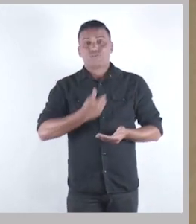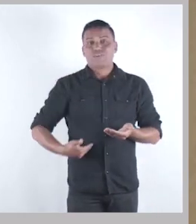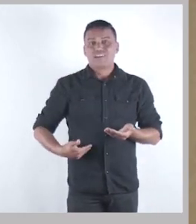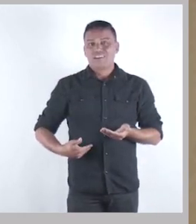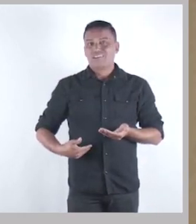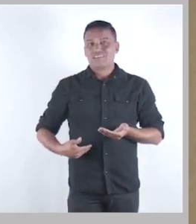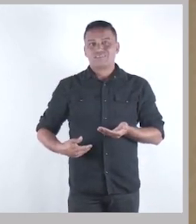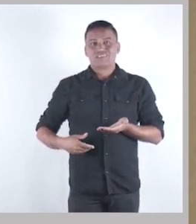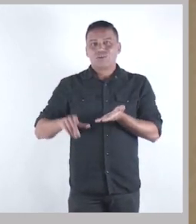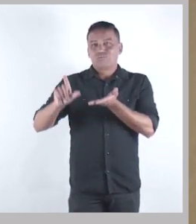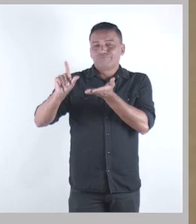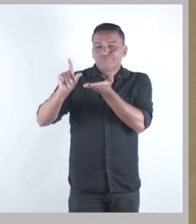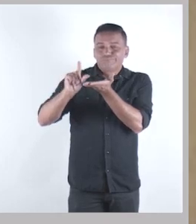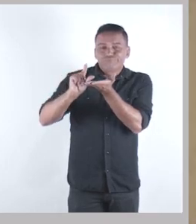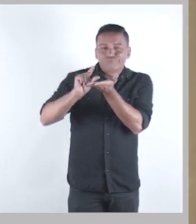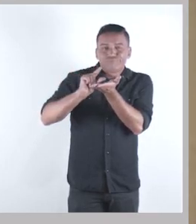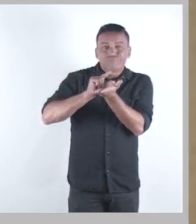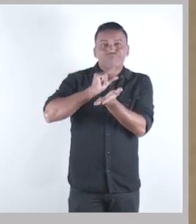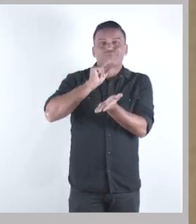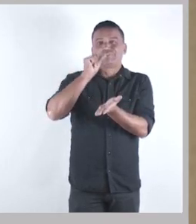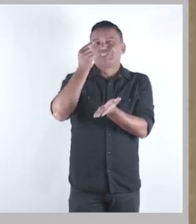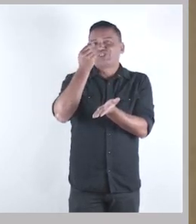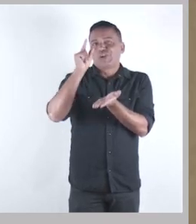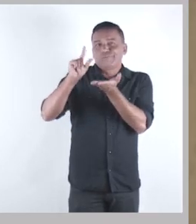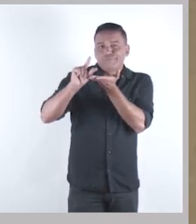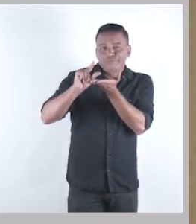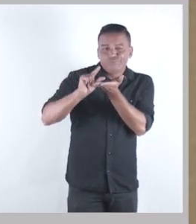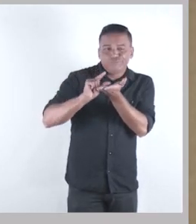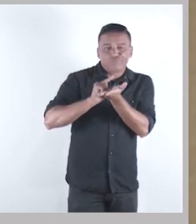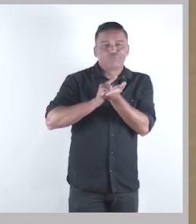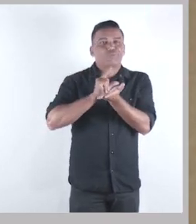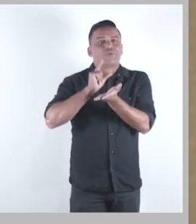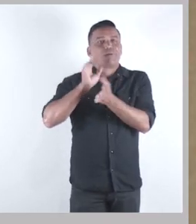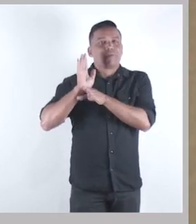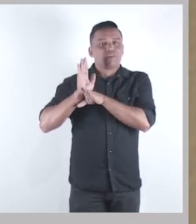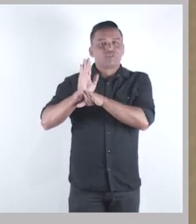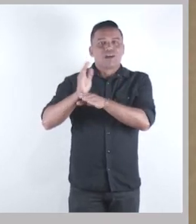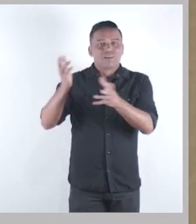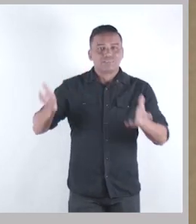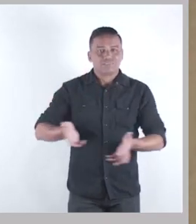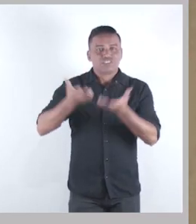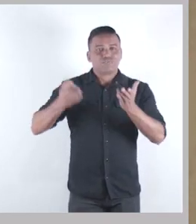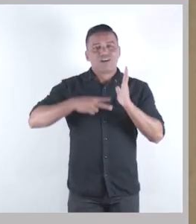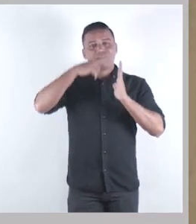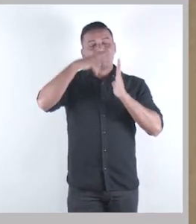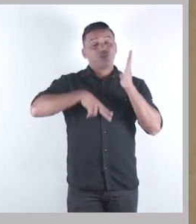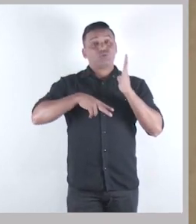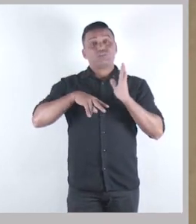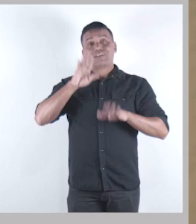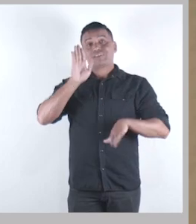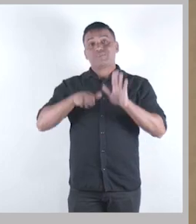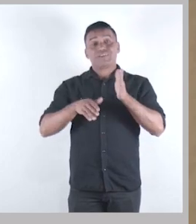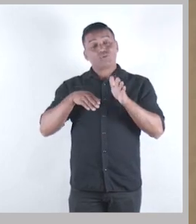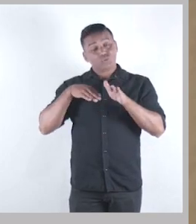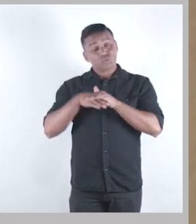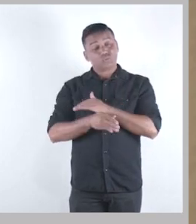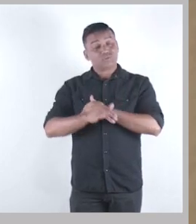extremamente magro, né? É um orçamento extremamente magro. Eu às vezes costumo dizer,